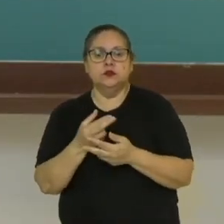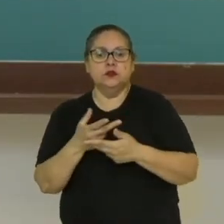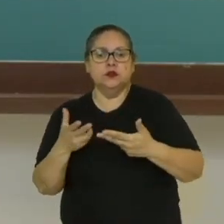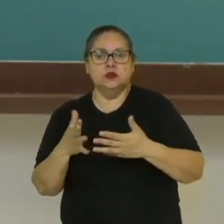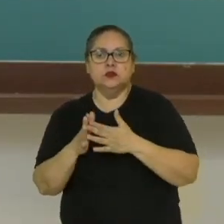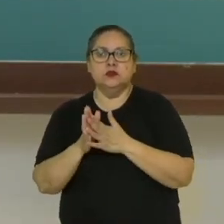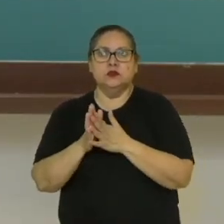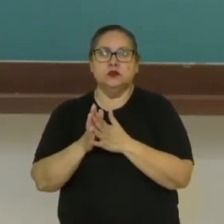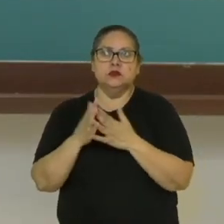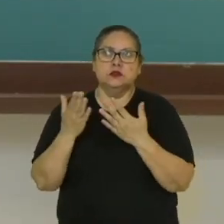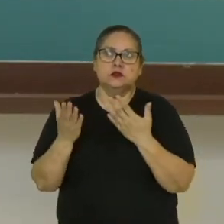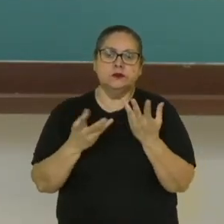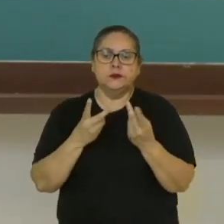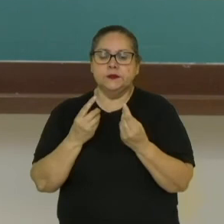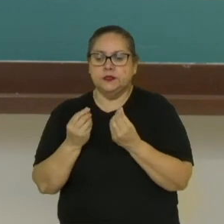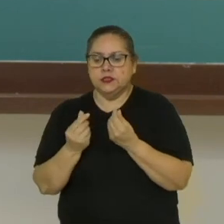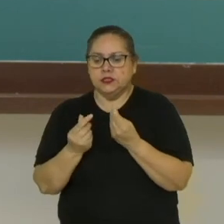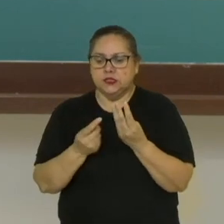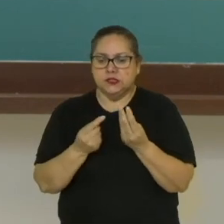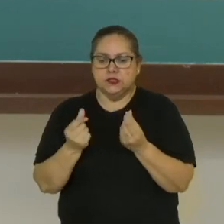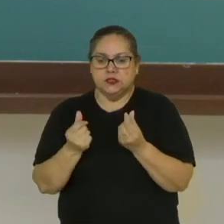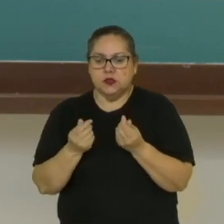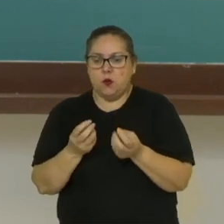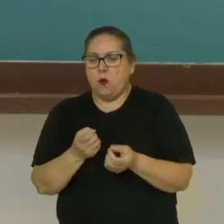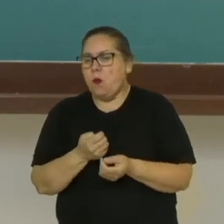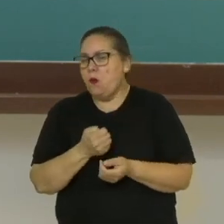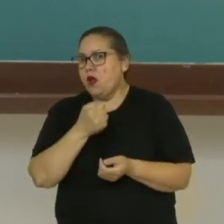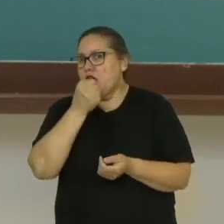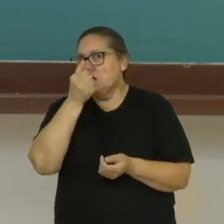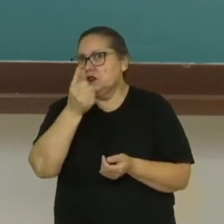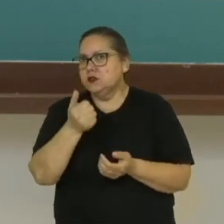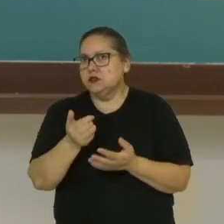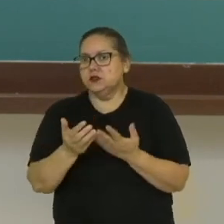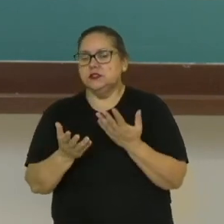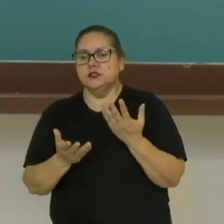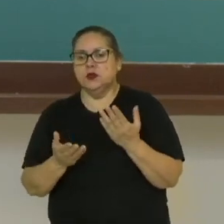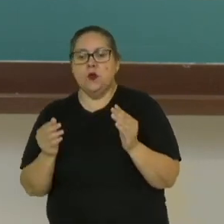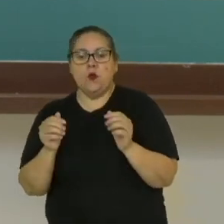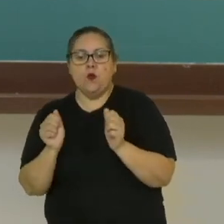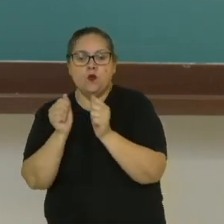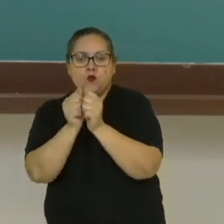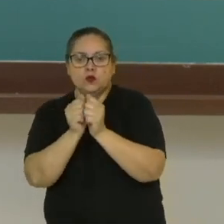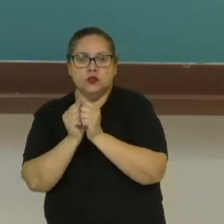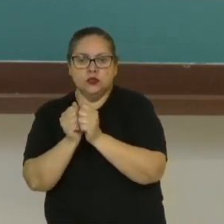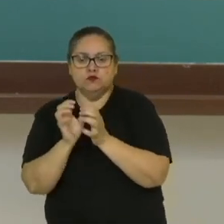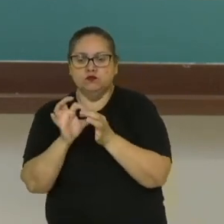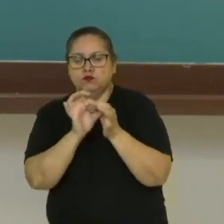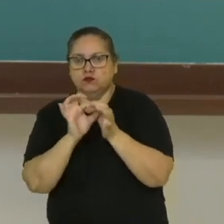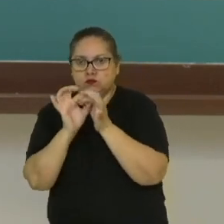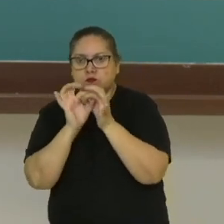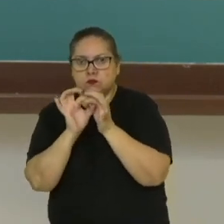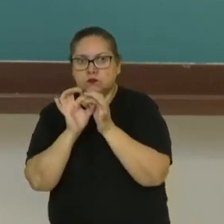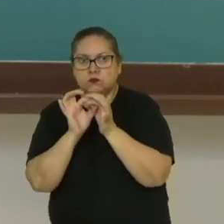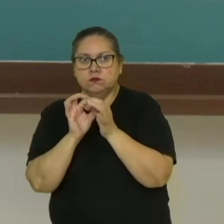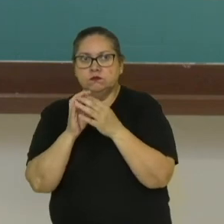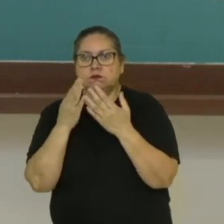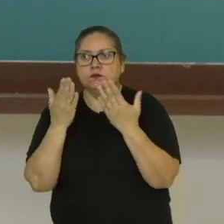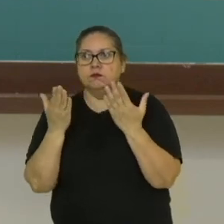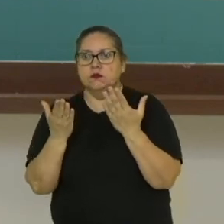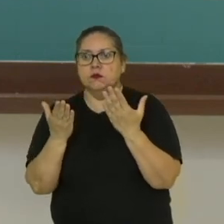são, digamos, elas são quase unidas, elas